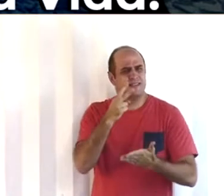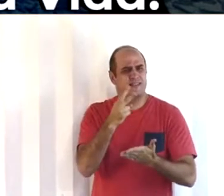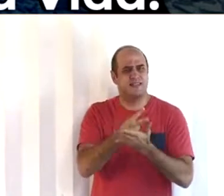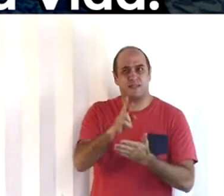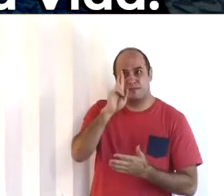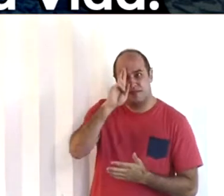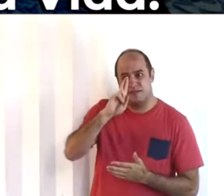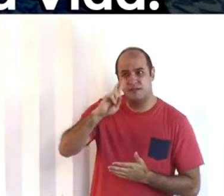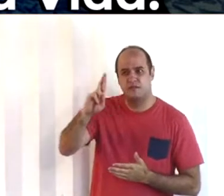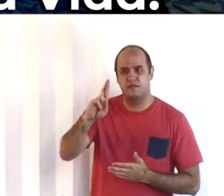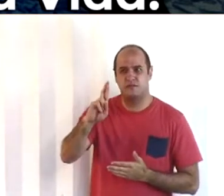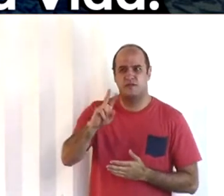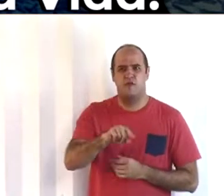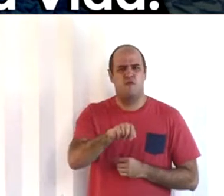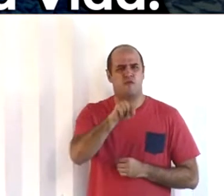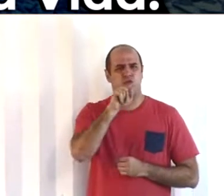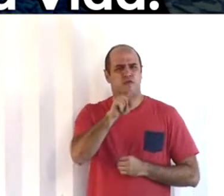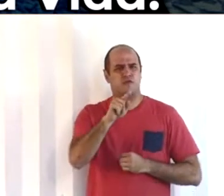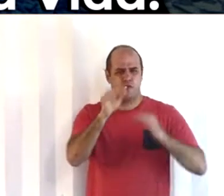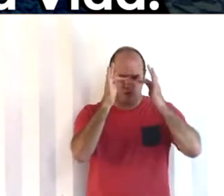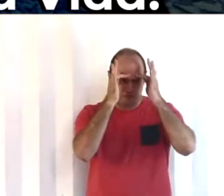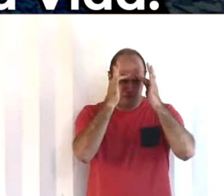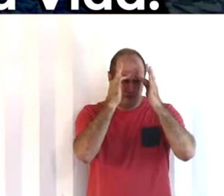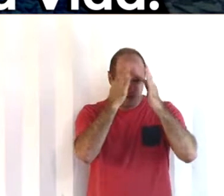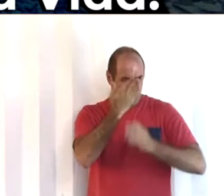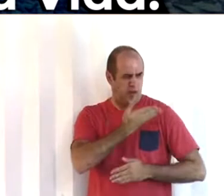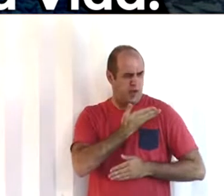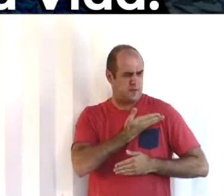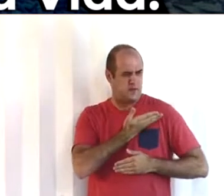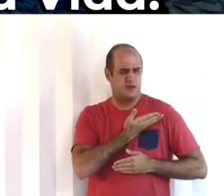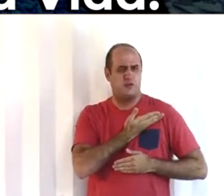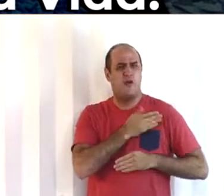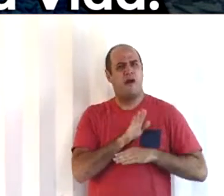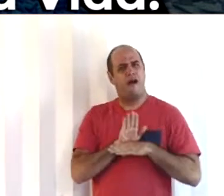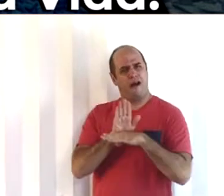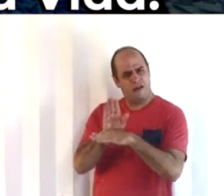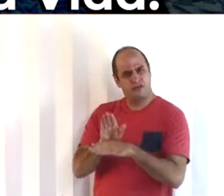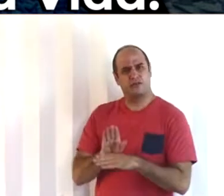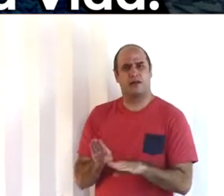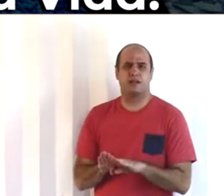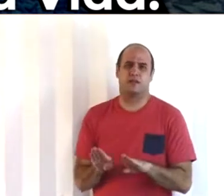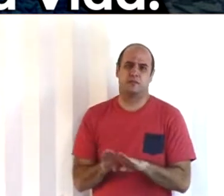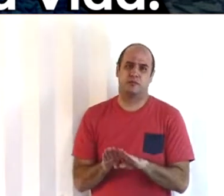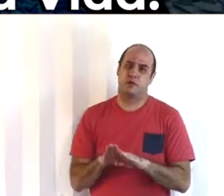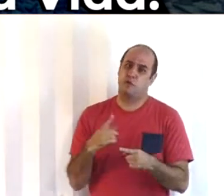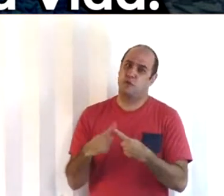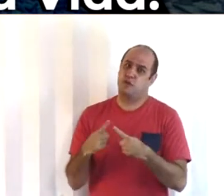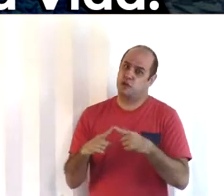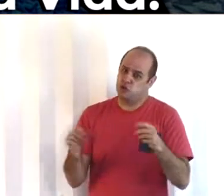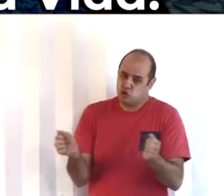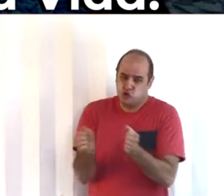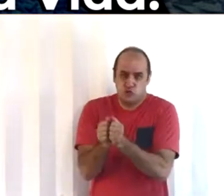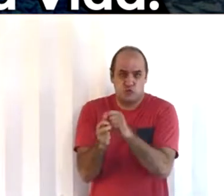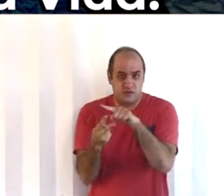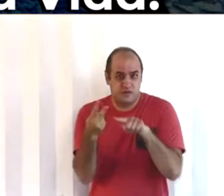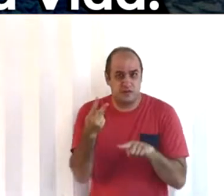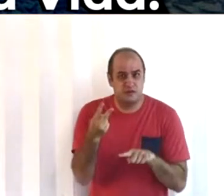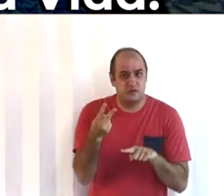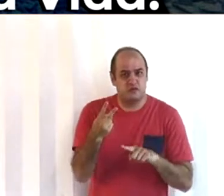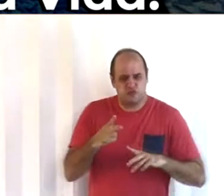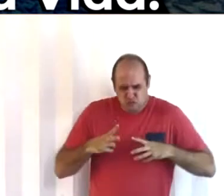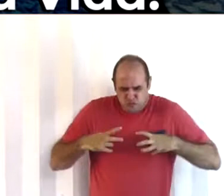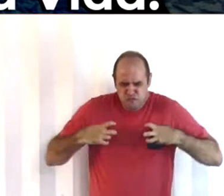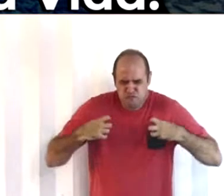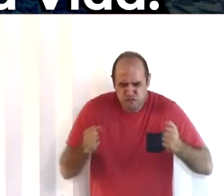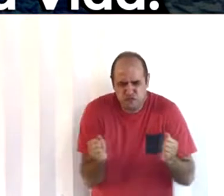fiel companheiro de jugo, também peço que as auxilies, pois juntas se esforçaram comigo